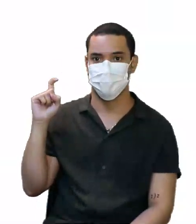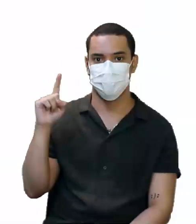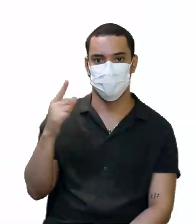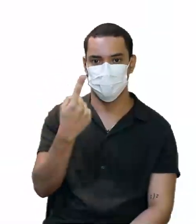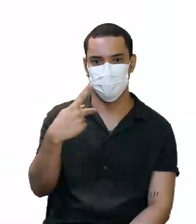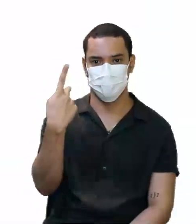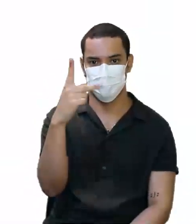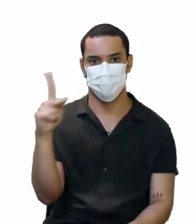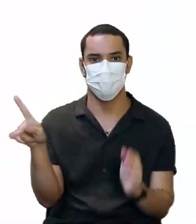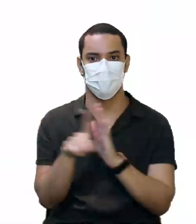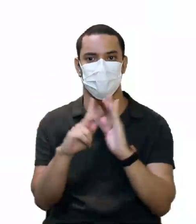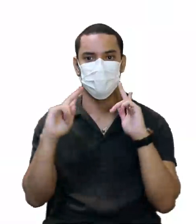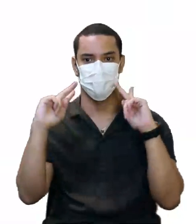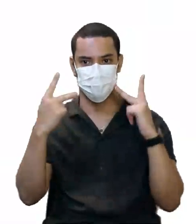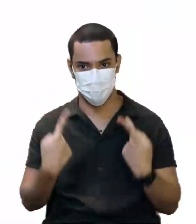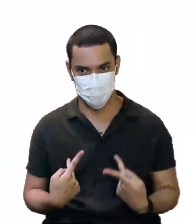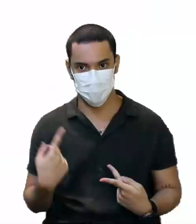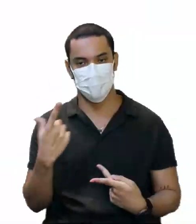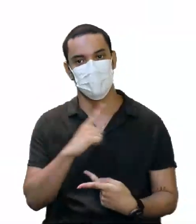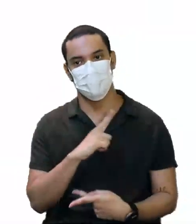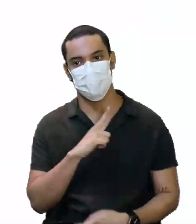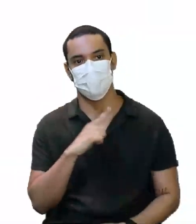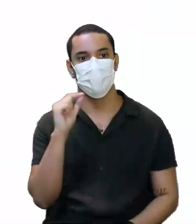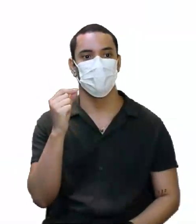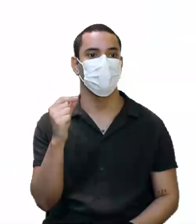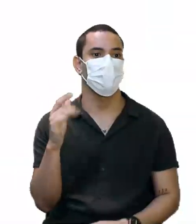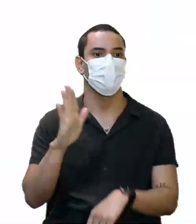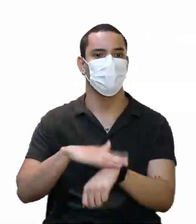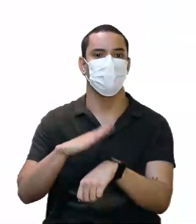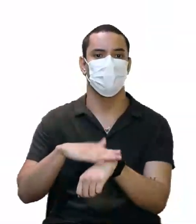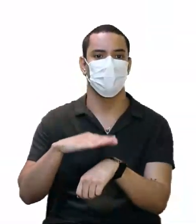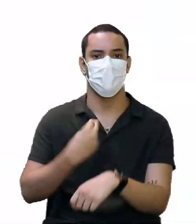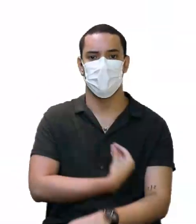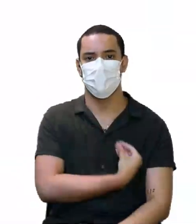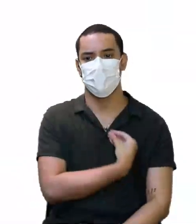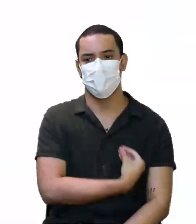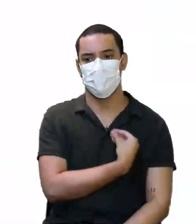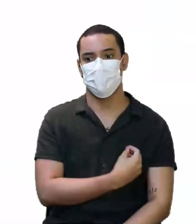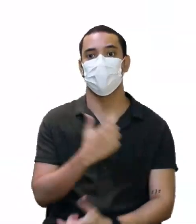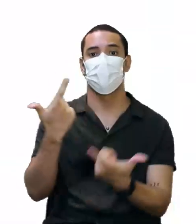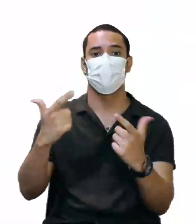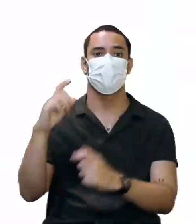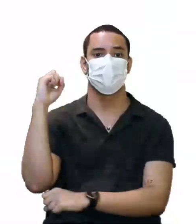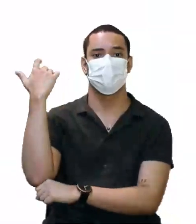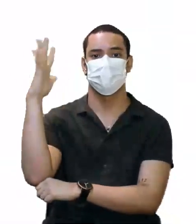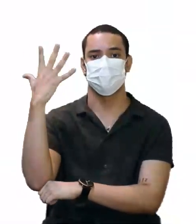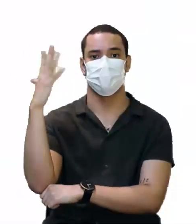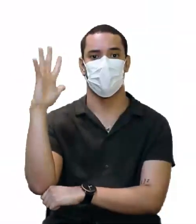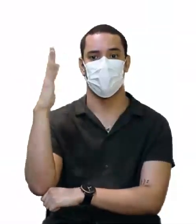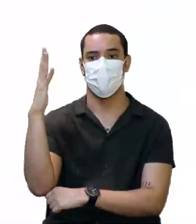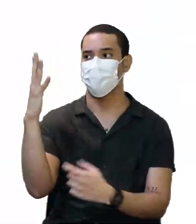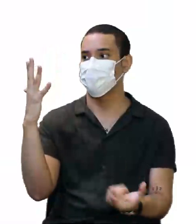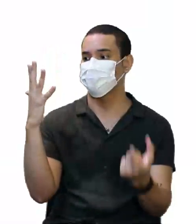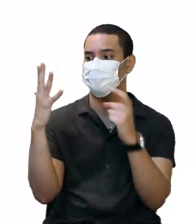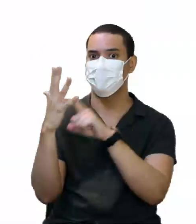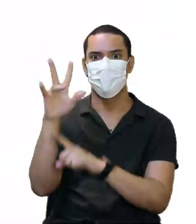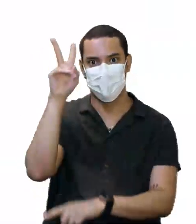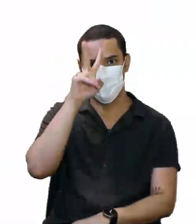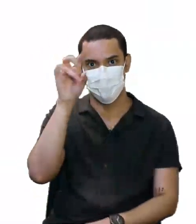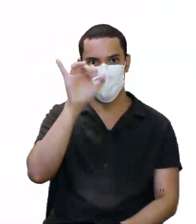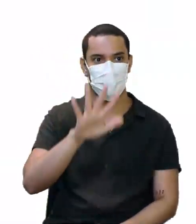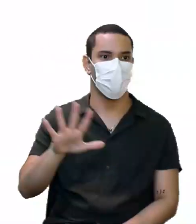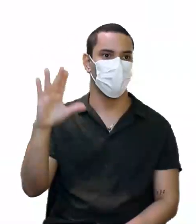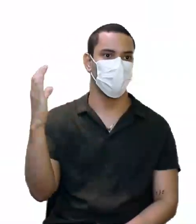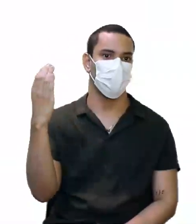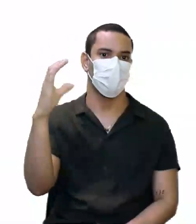dos seres humanos ainda passavam grande parte de suas vidas nas árvores. Lembra daquela imagem